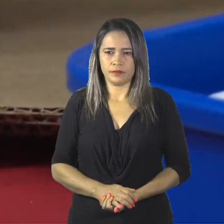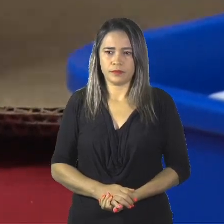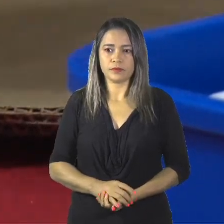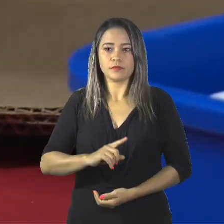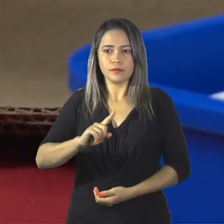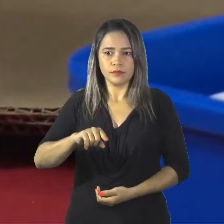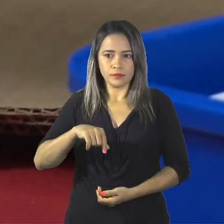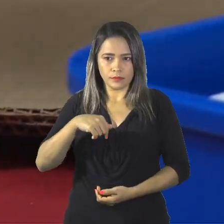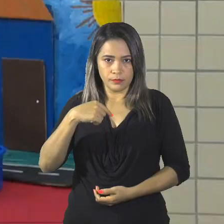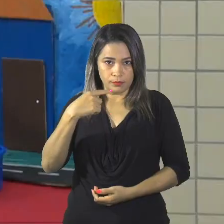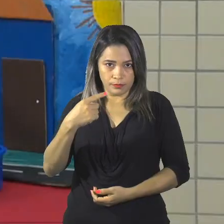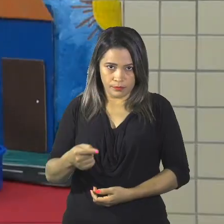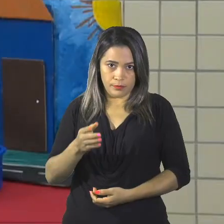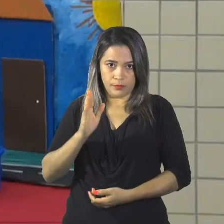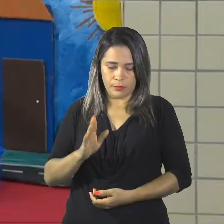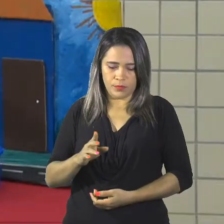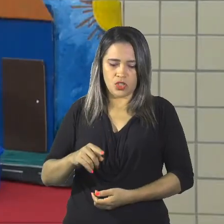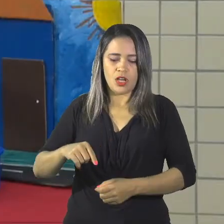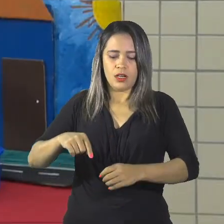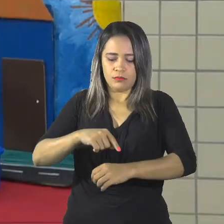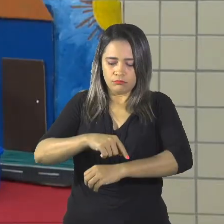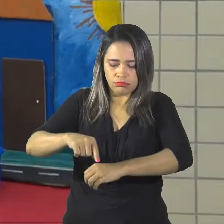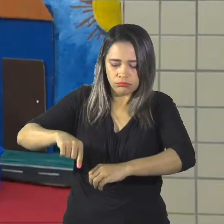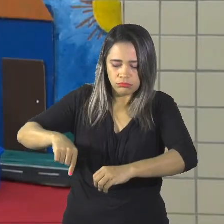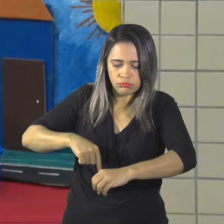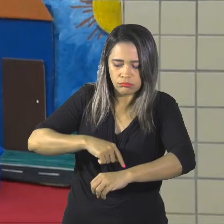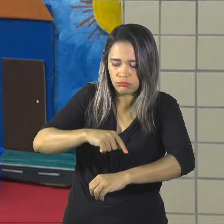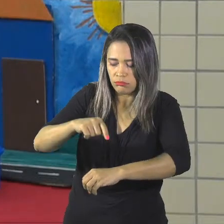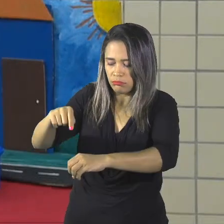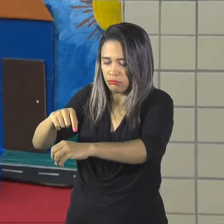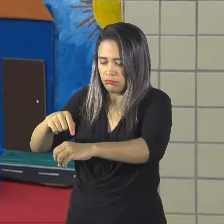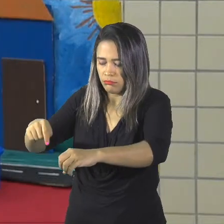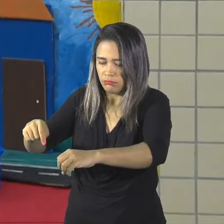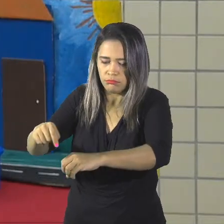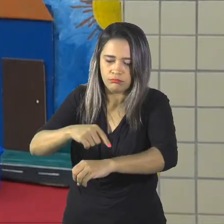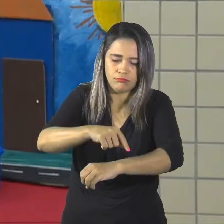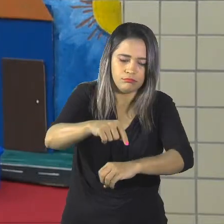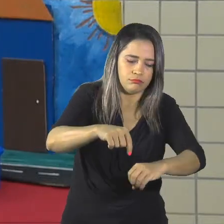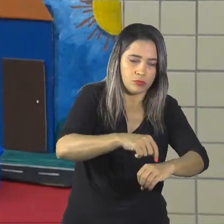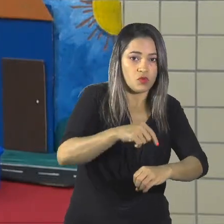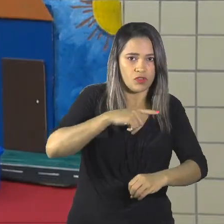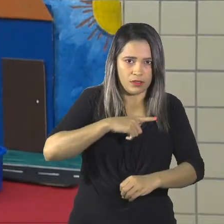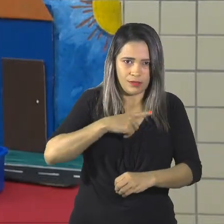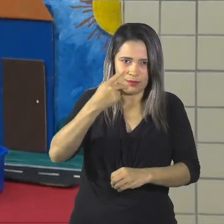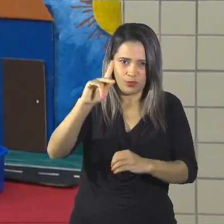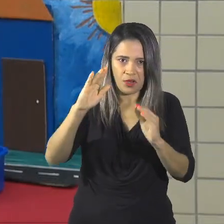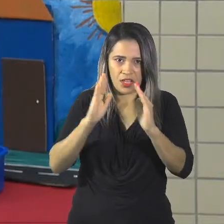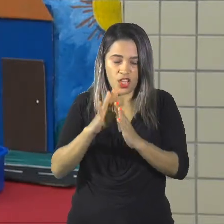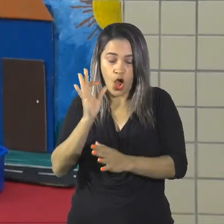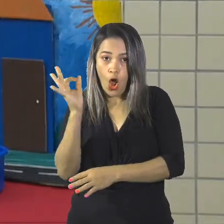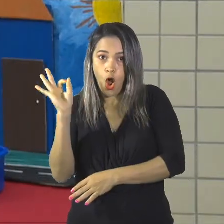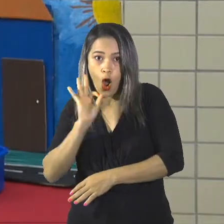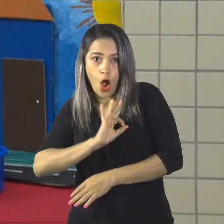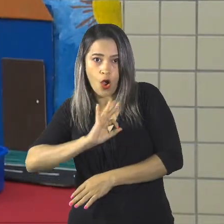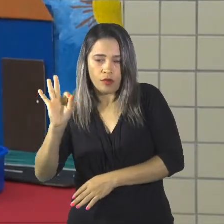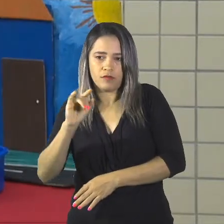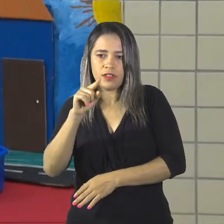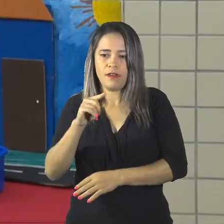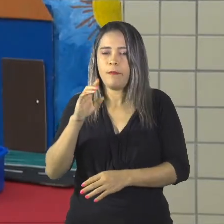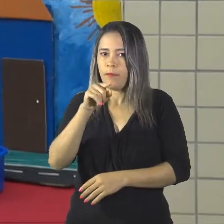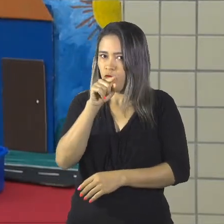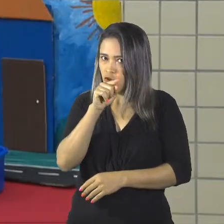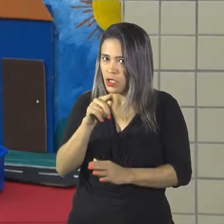Depois que ela fizer todas as formas geométricas com os utensílios que você tem, ótimo, você mesmo vai pegar a